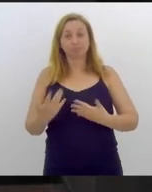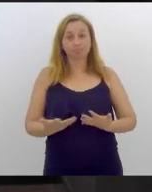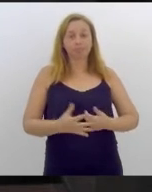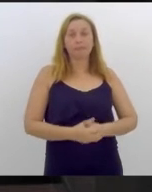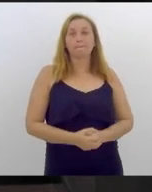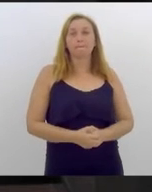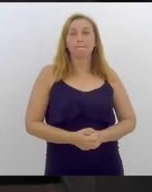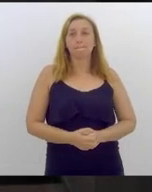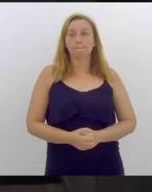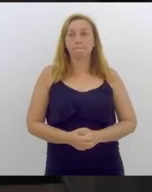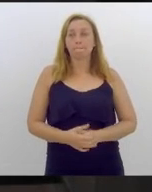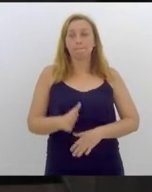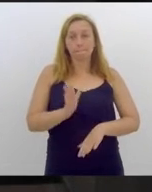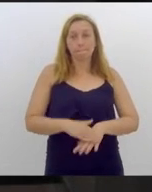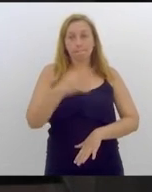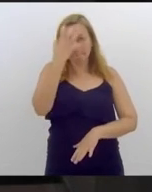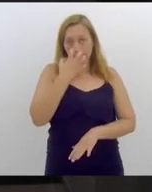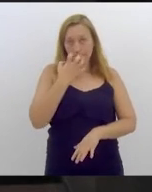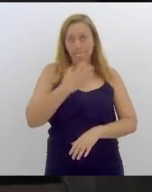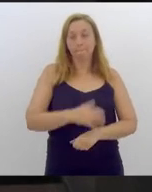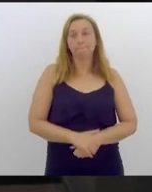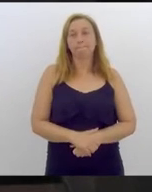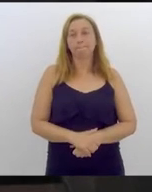ainda mais grave